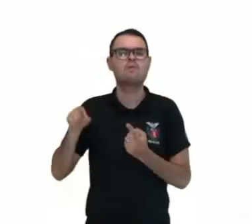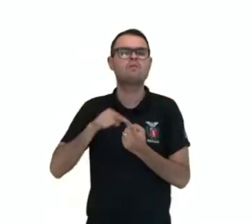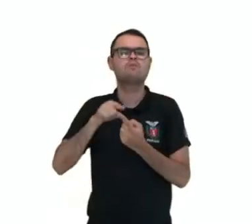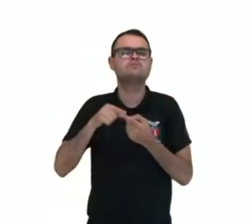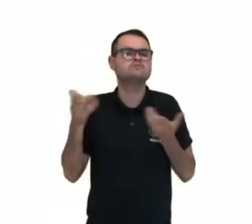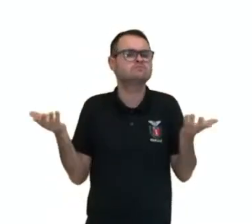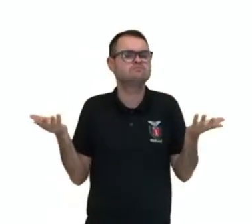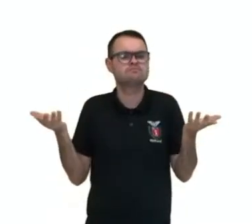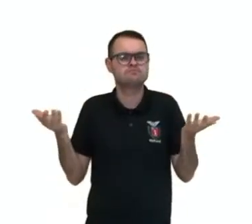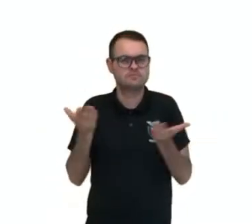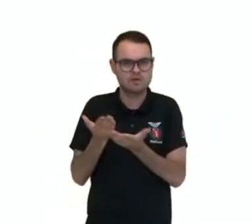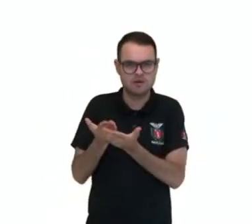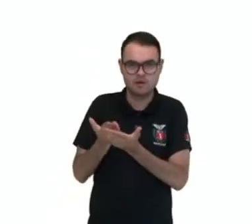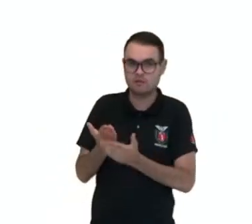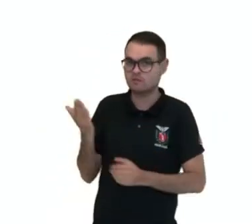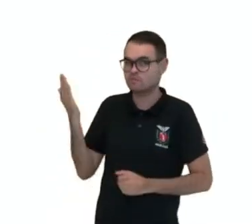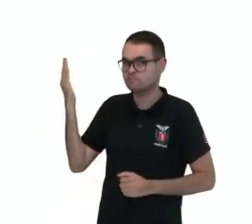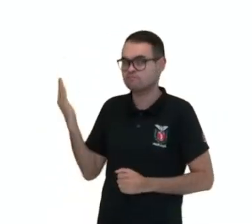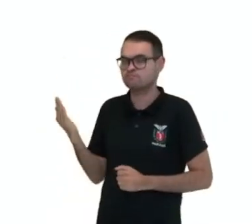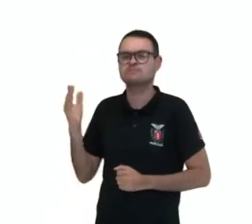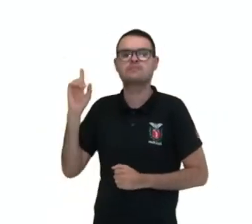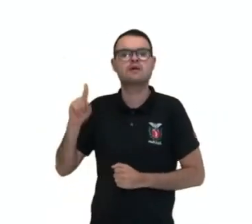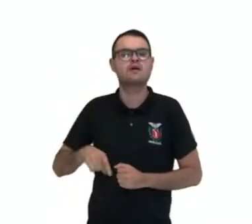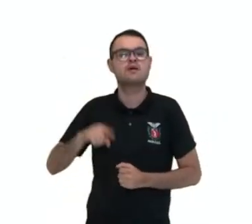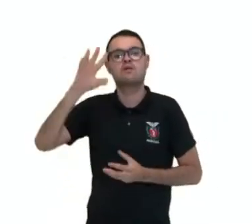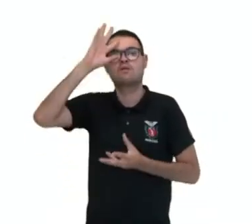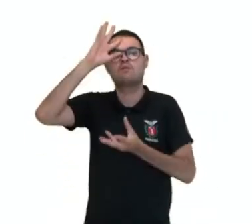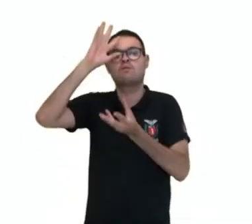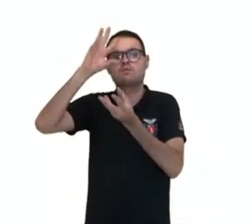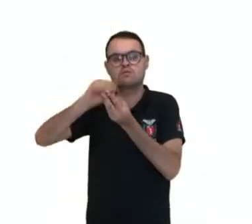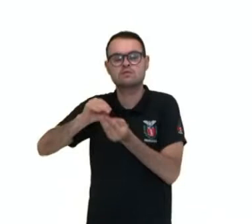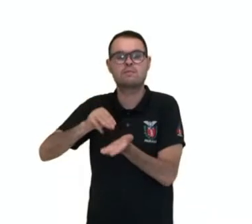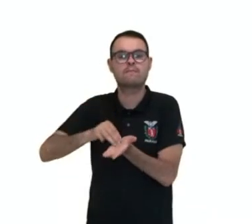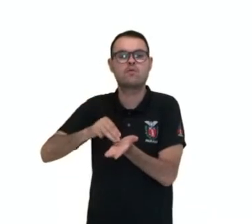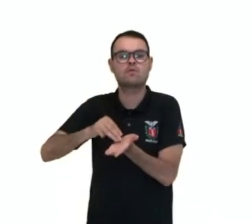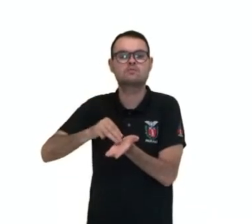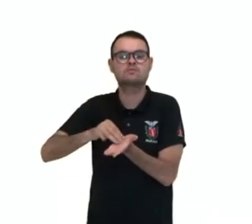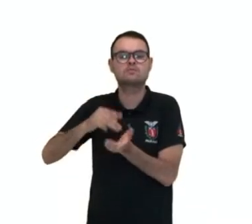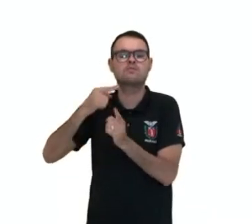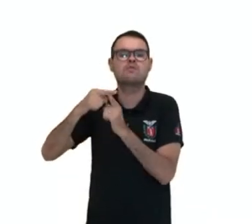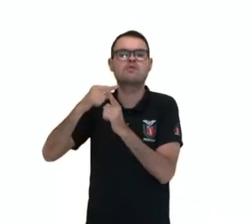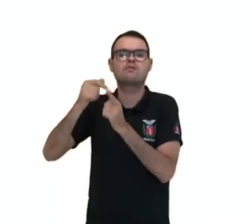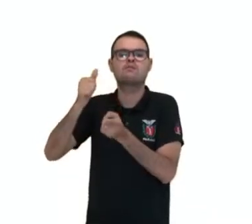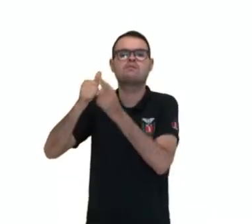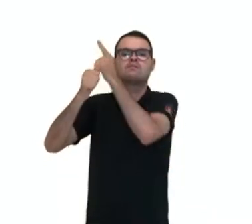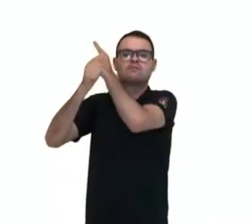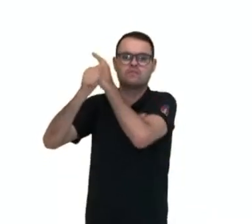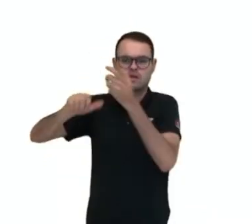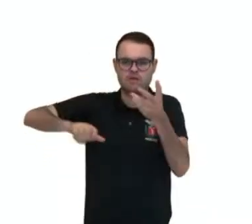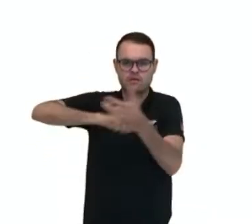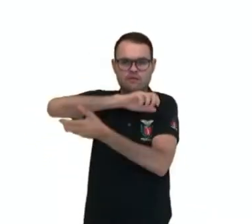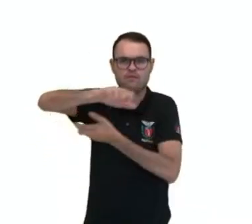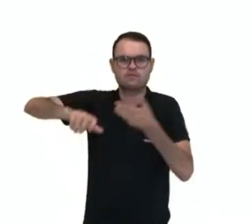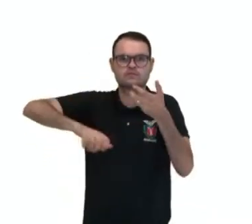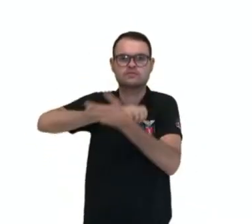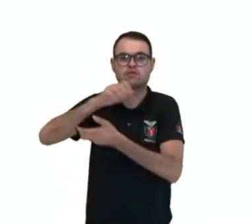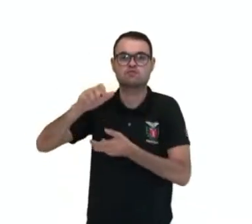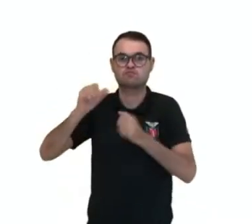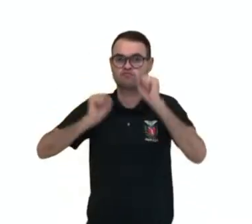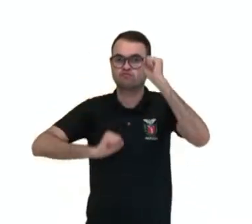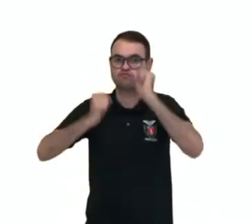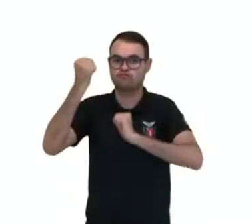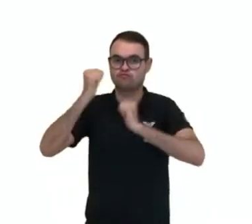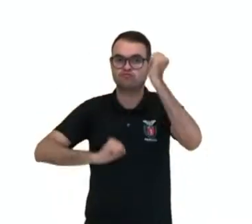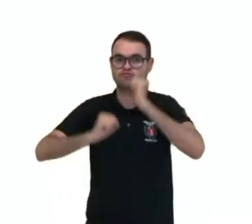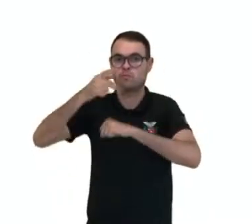objetivo que nós temos com essa aula? É justamente compreender os motivos do pioneirismo inglês na Revolução Industrial. Lembrando que a